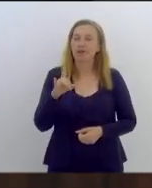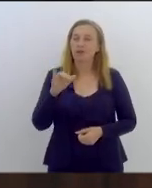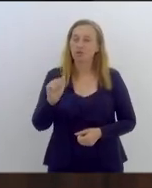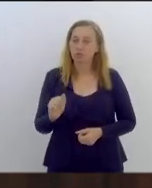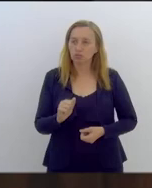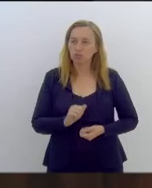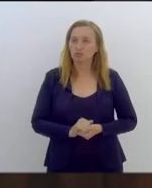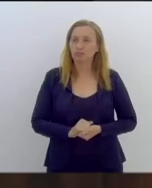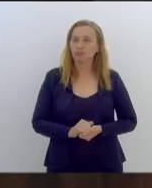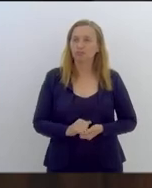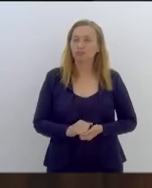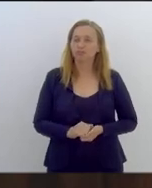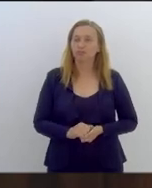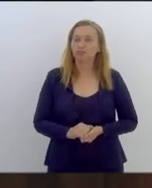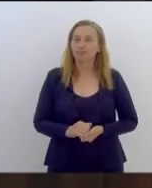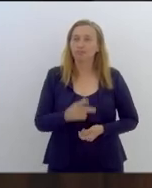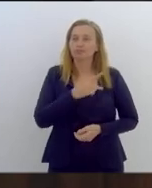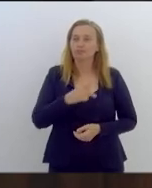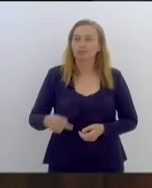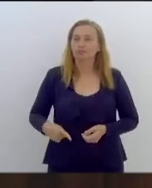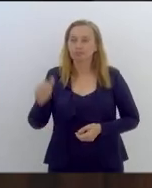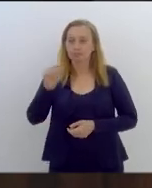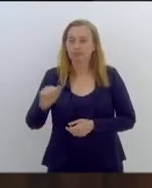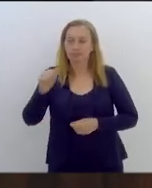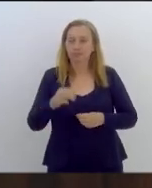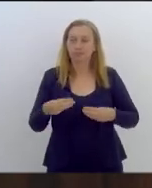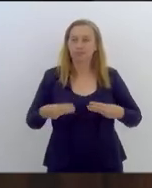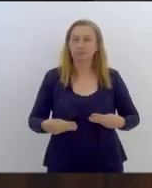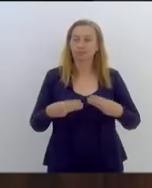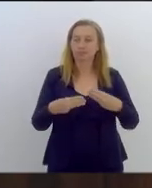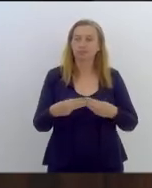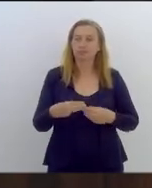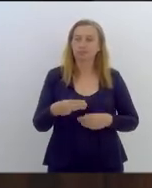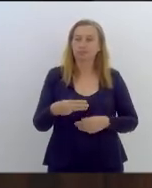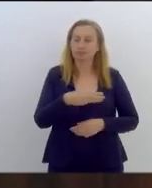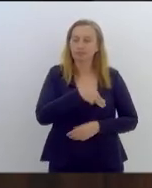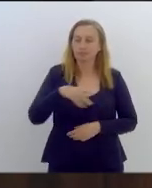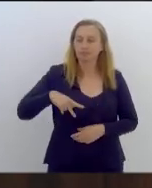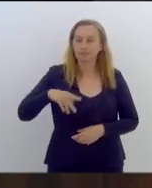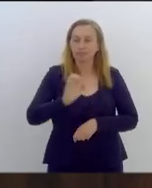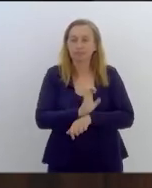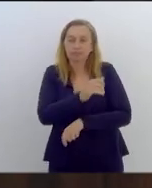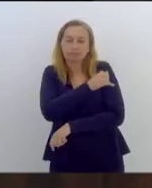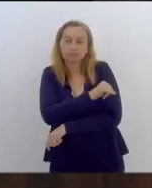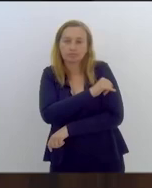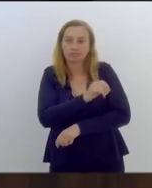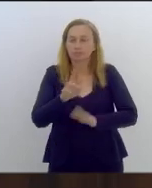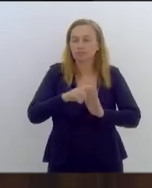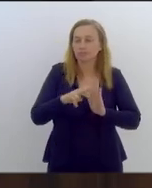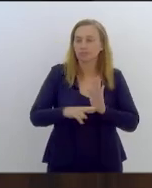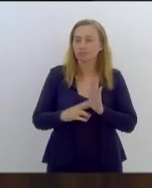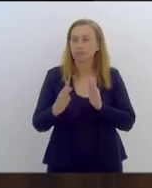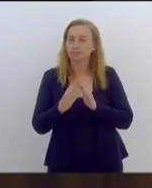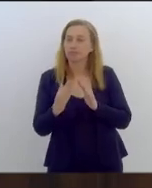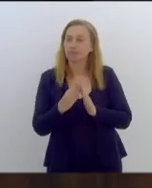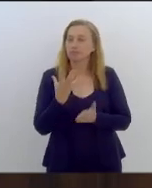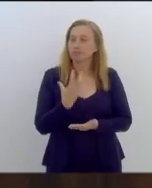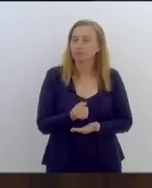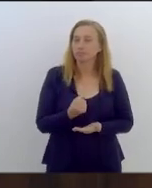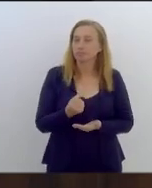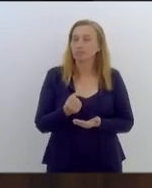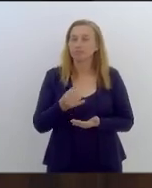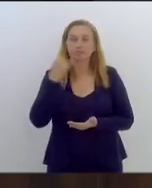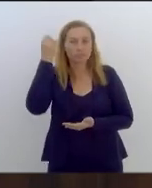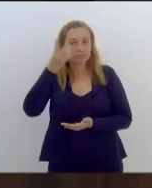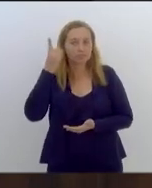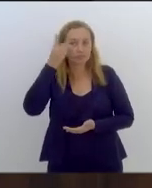Viana, presidente da Associação do Ministério Público do Estado do Rio de Janeiro, Amperge. Parecida à Comissão de Normas Internas e Proporções Externas, favorável ao